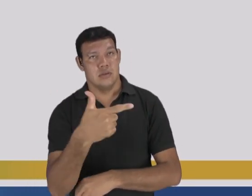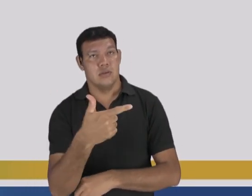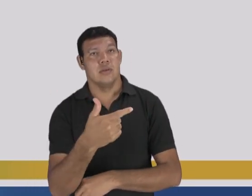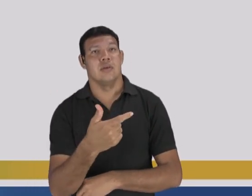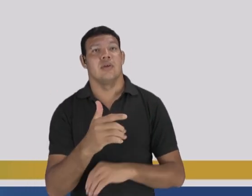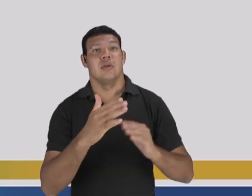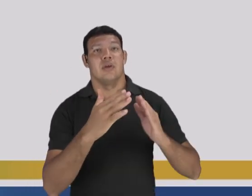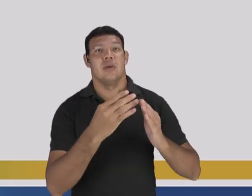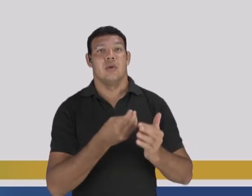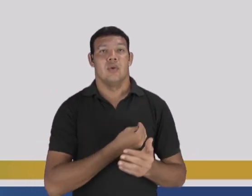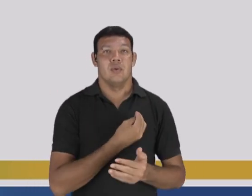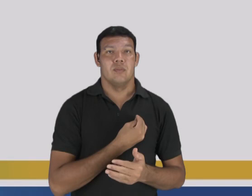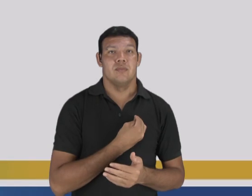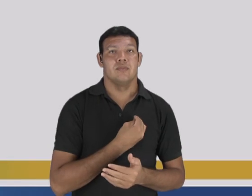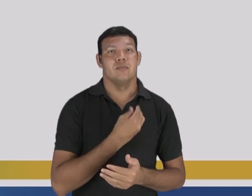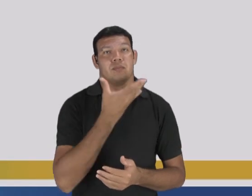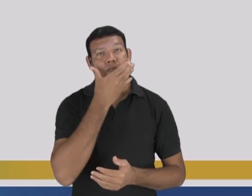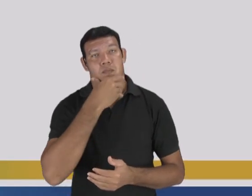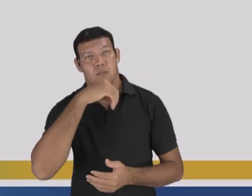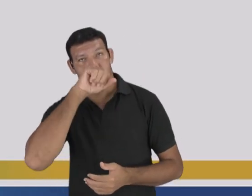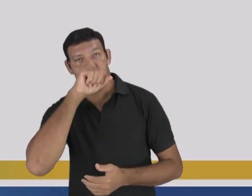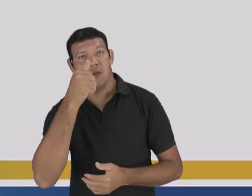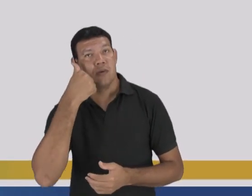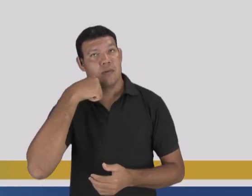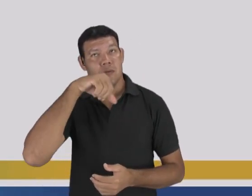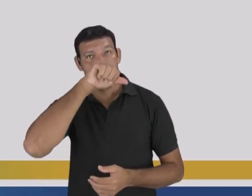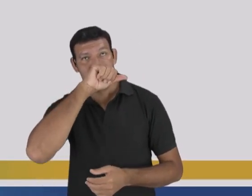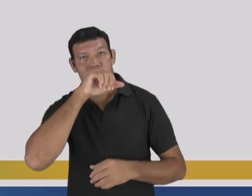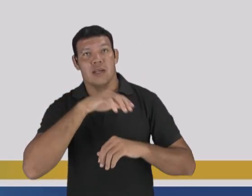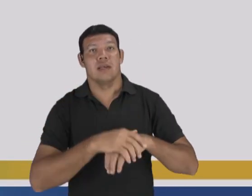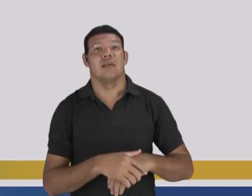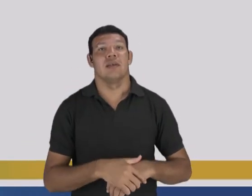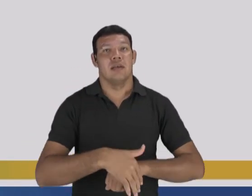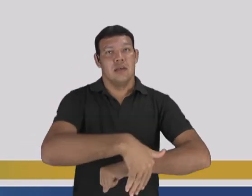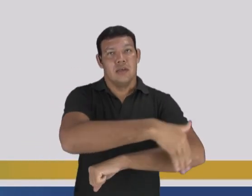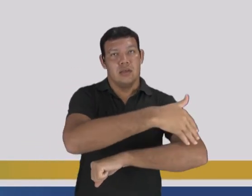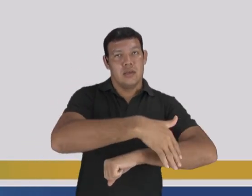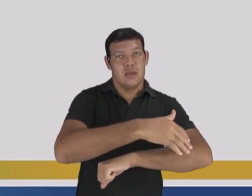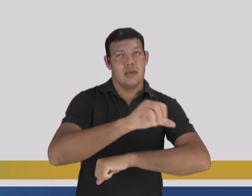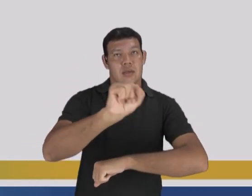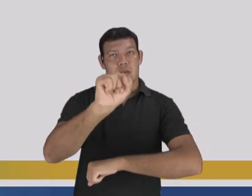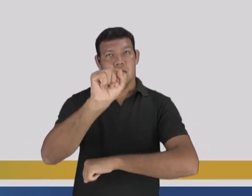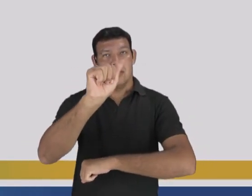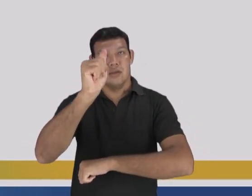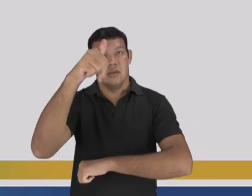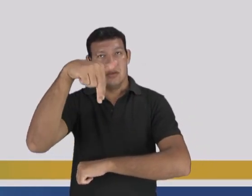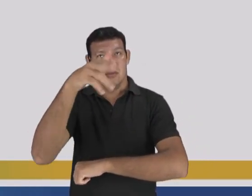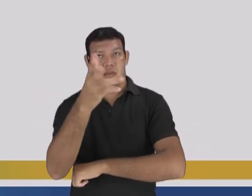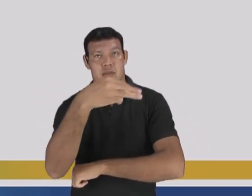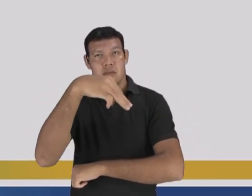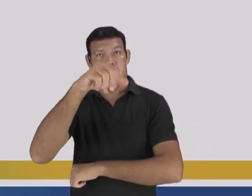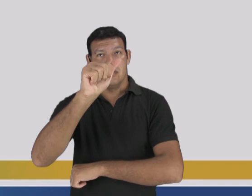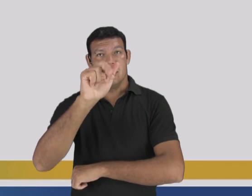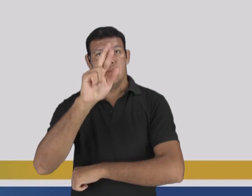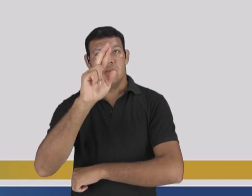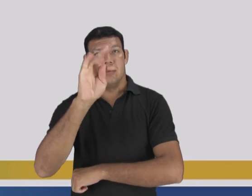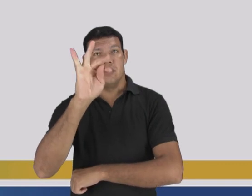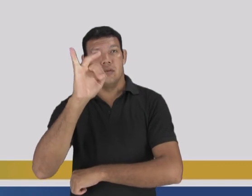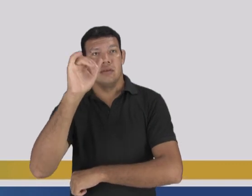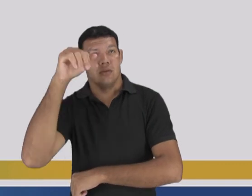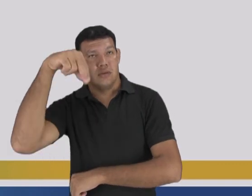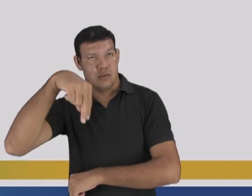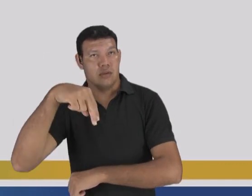meus pais, né, na rua São Martim, no bairro Vila Cruz. E aí vamos identificar quais são os dados pessoais aí, né?